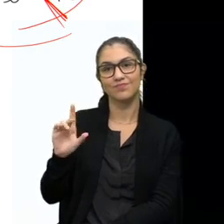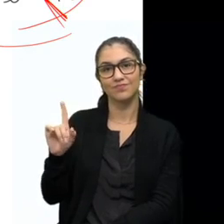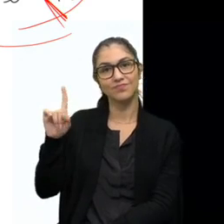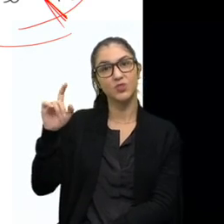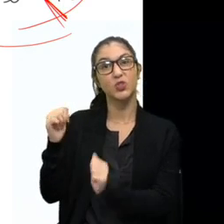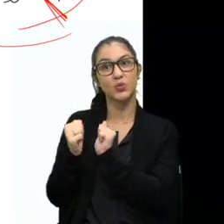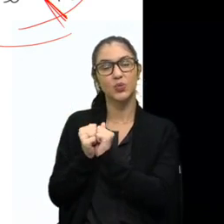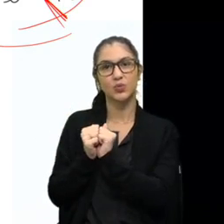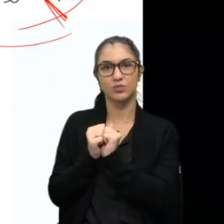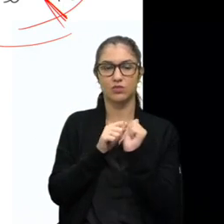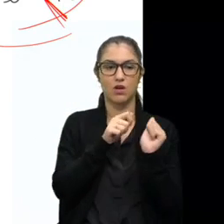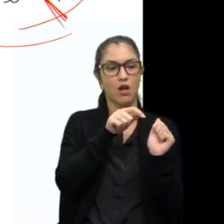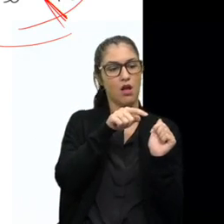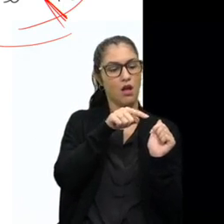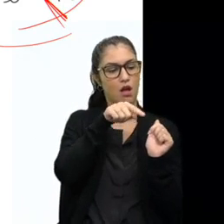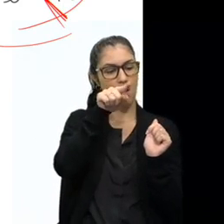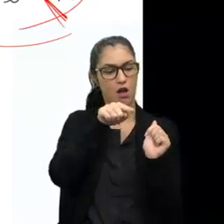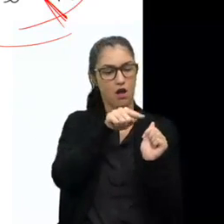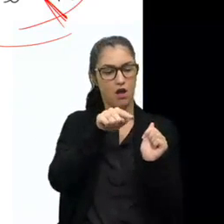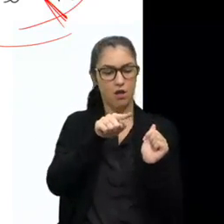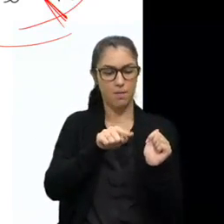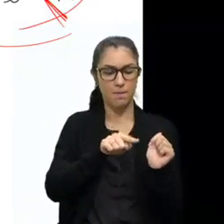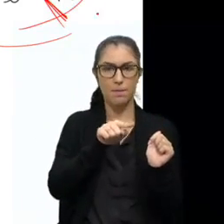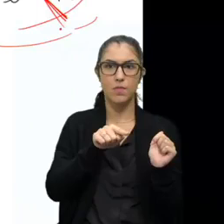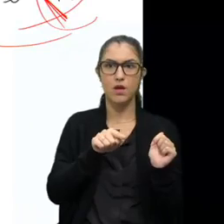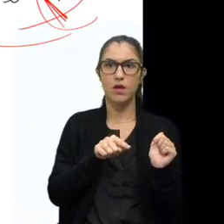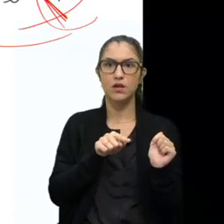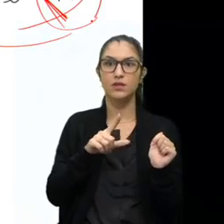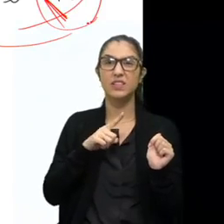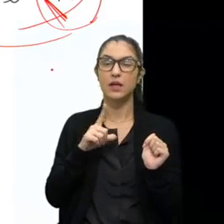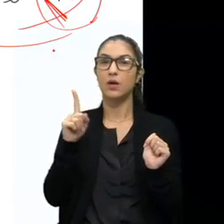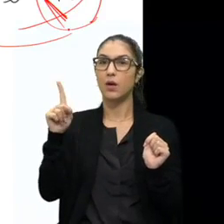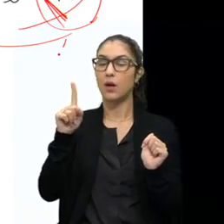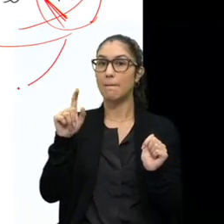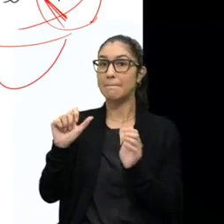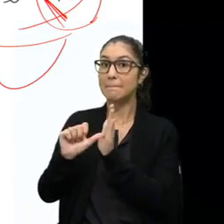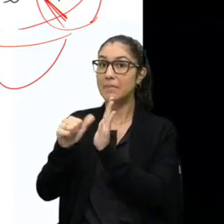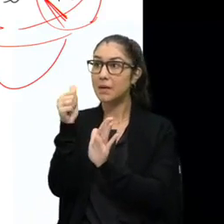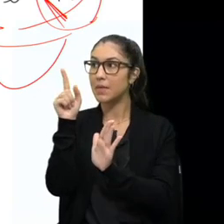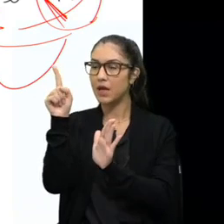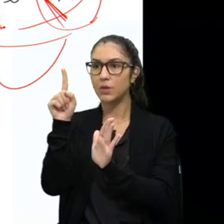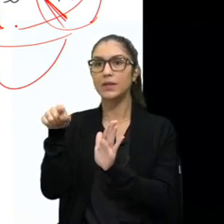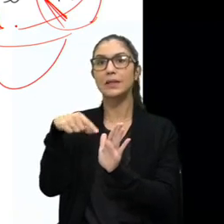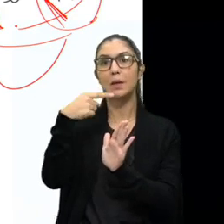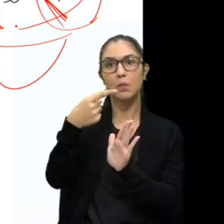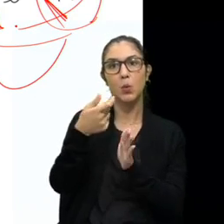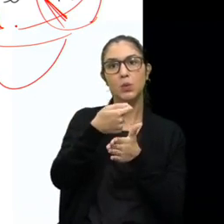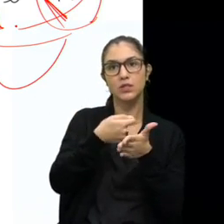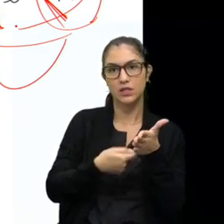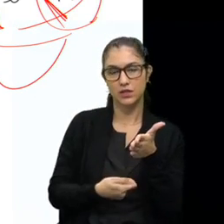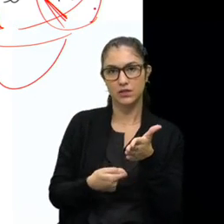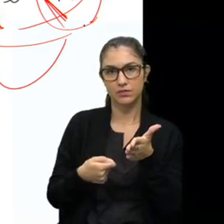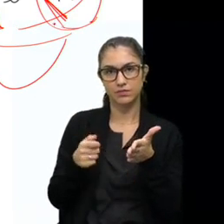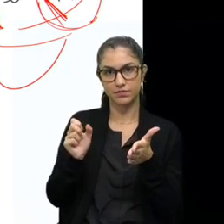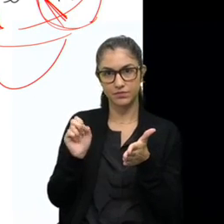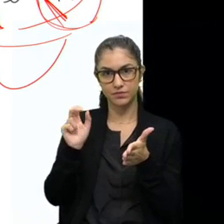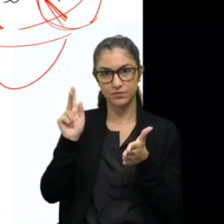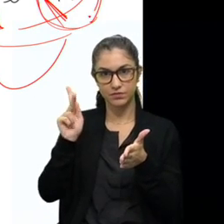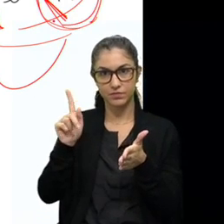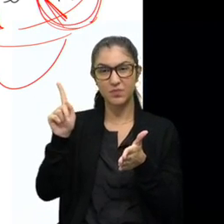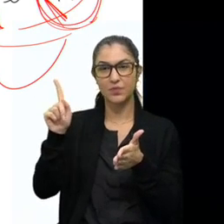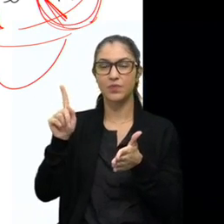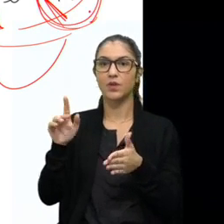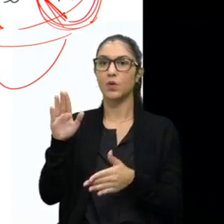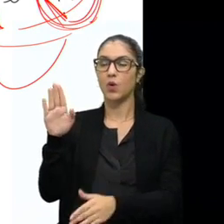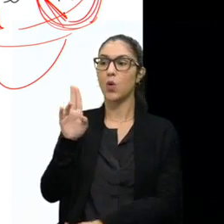manual, tá? Com as letras, porque são essas letras que o aluno aprende primeiro antes de ir para a parte escrita. Ela aprende a fazer o